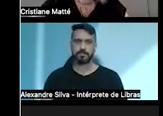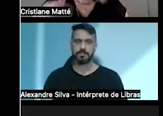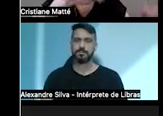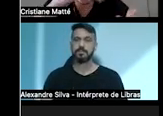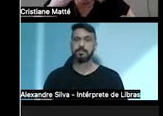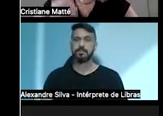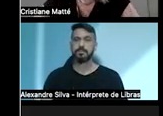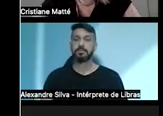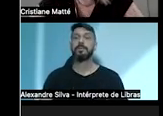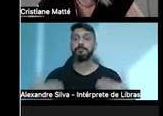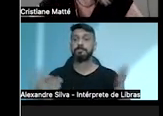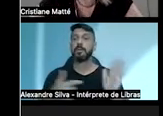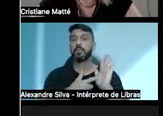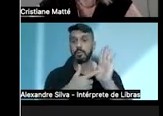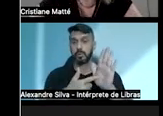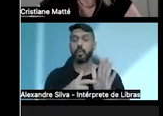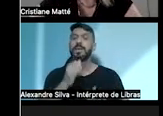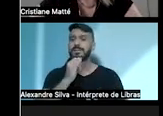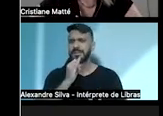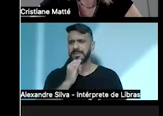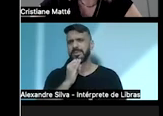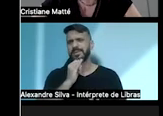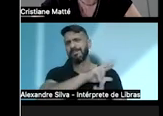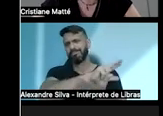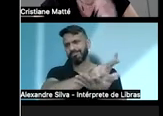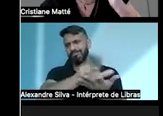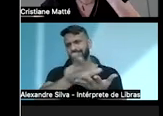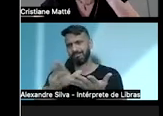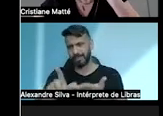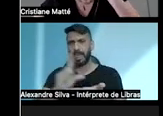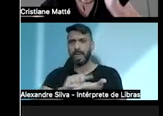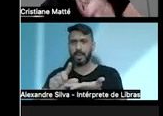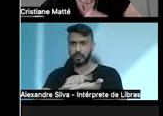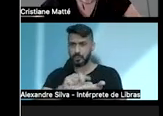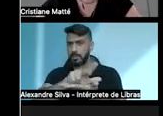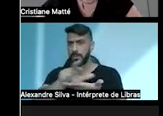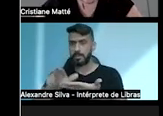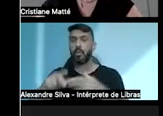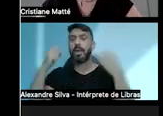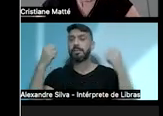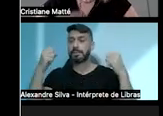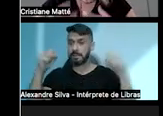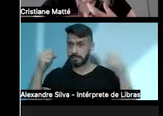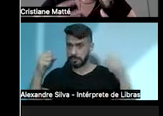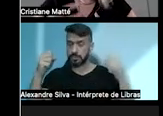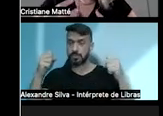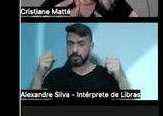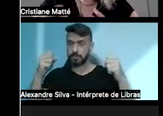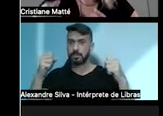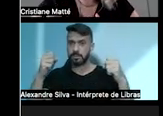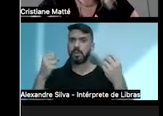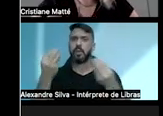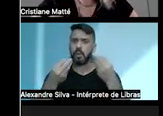E aí, eu trago para vocês aqui um exemplo, mas na verdade a gente tem muitos artigos mostrando que o exercício, por meio, né,